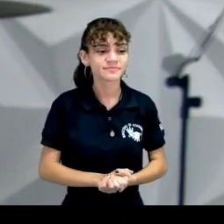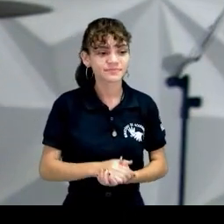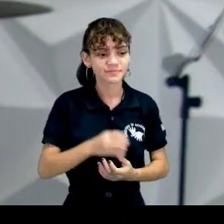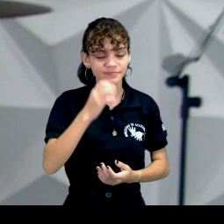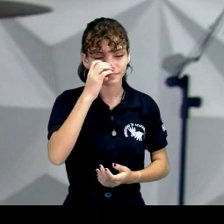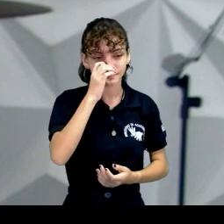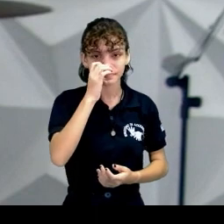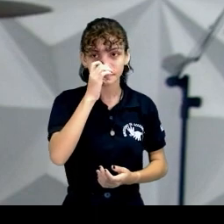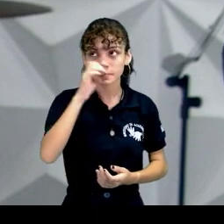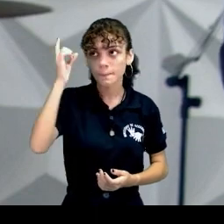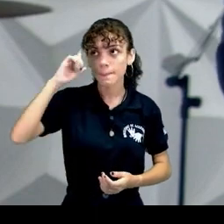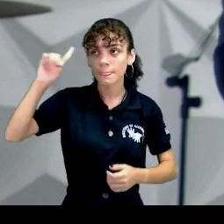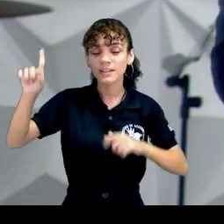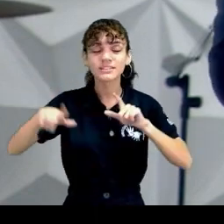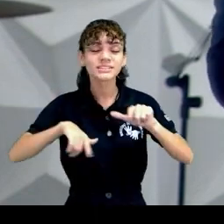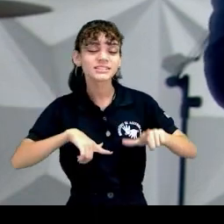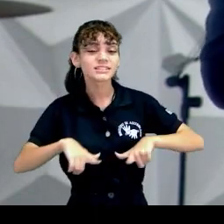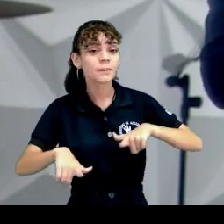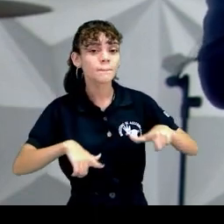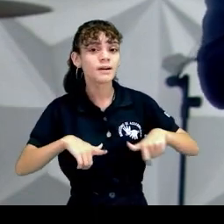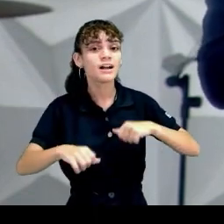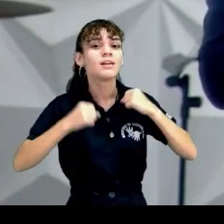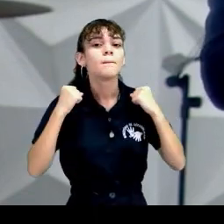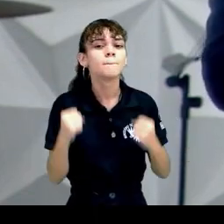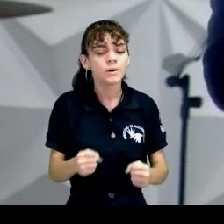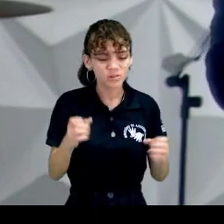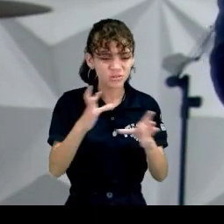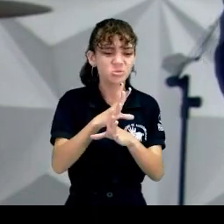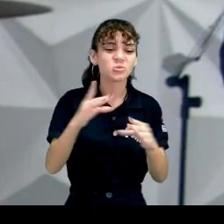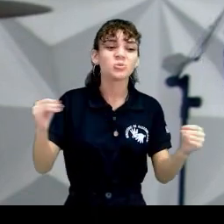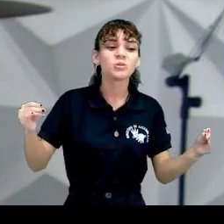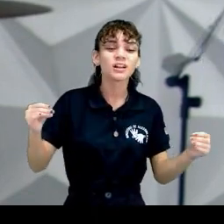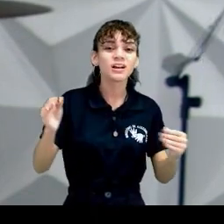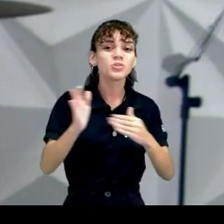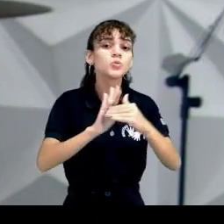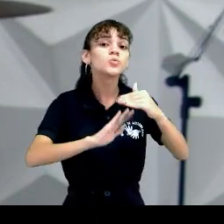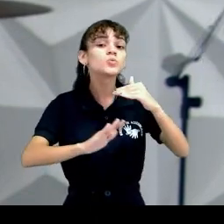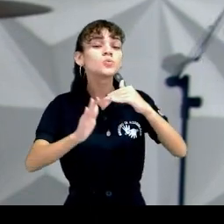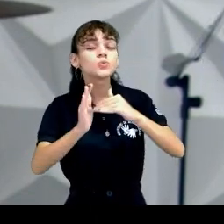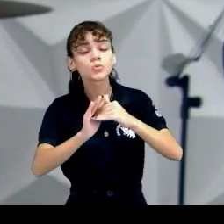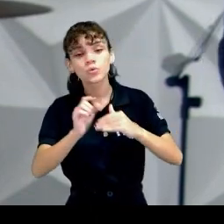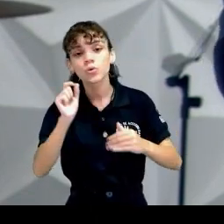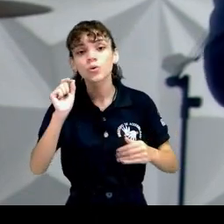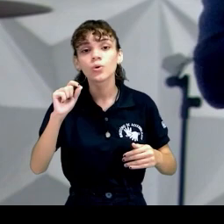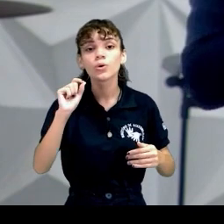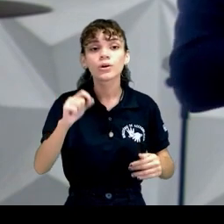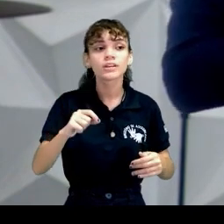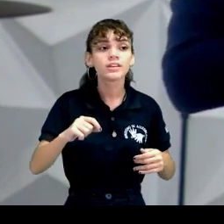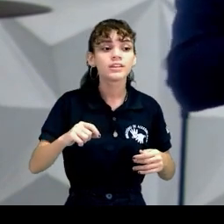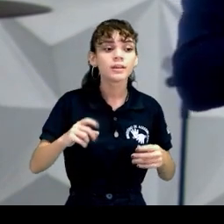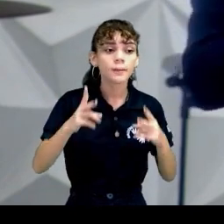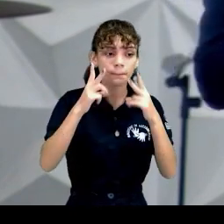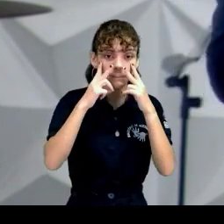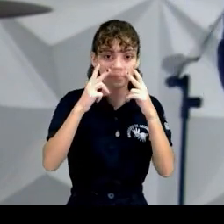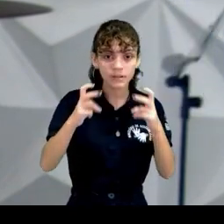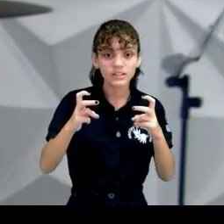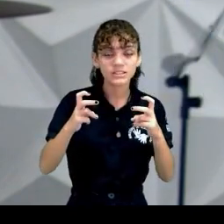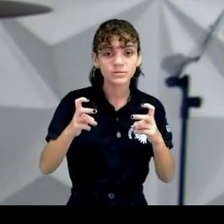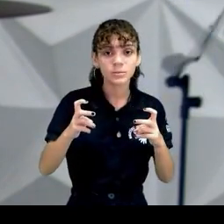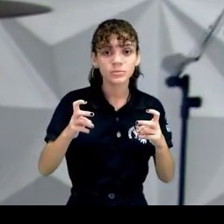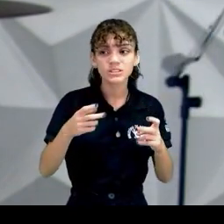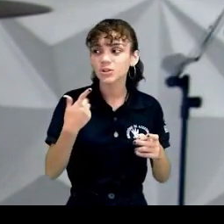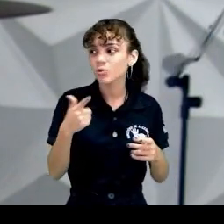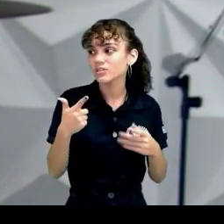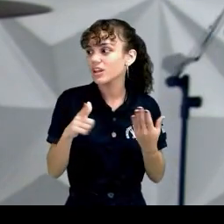parece impossível, o nosso Deus é totalmente possível para fazer. E lendo esse texto, eu percebo que os nove